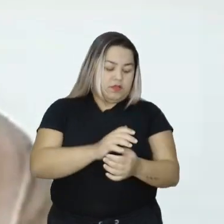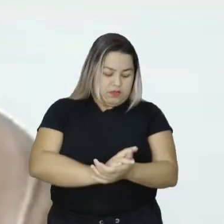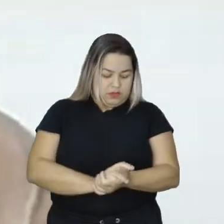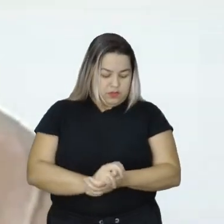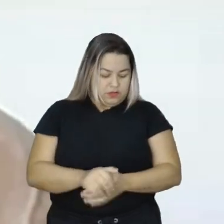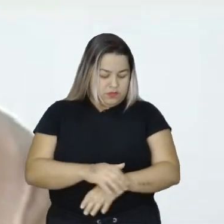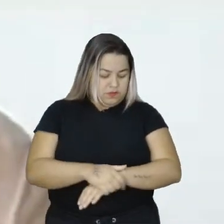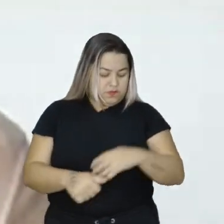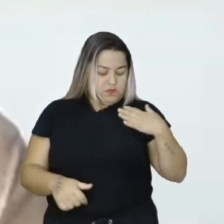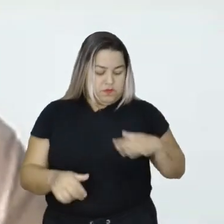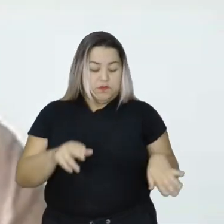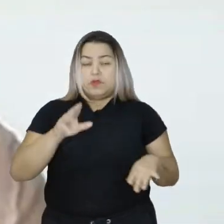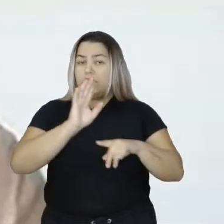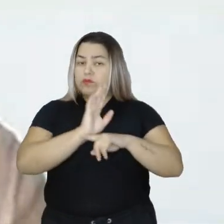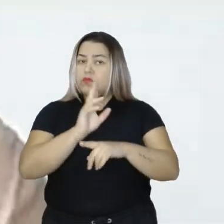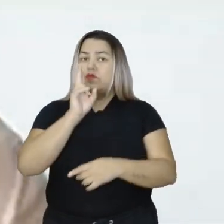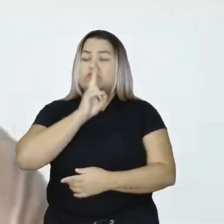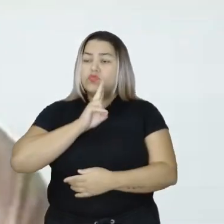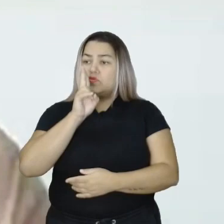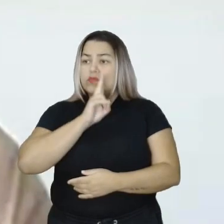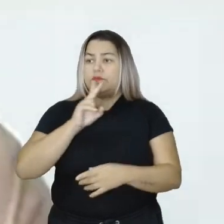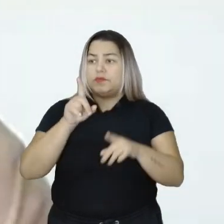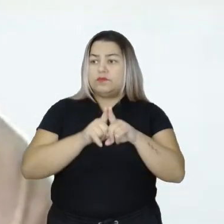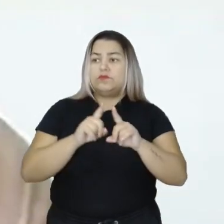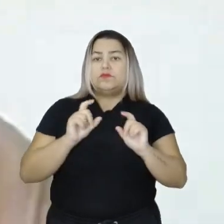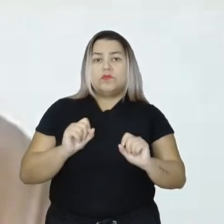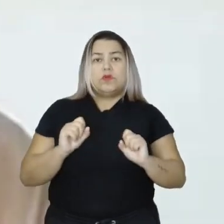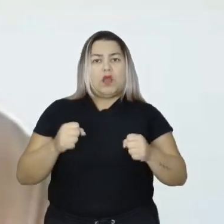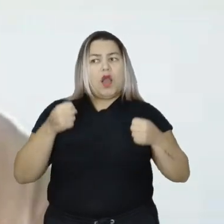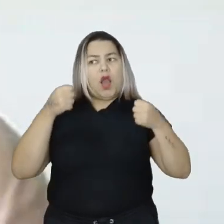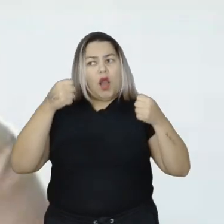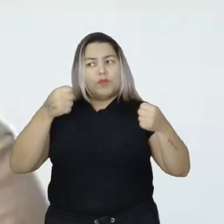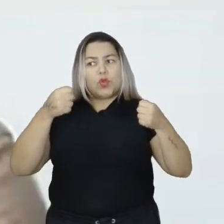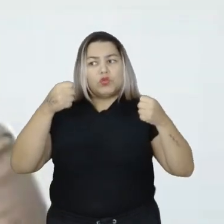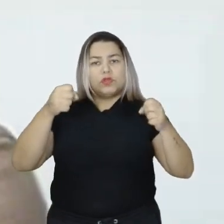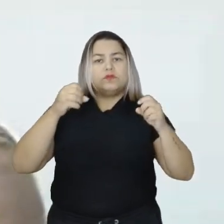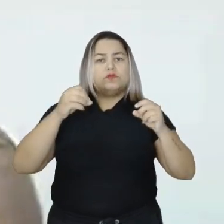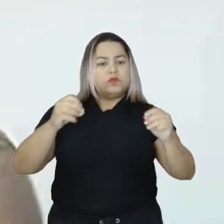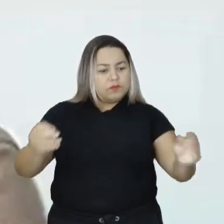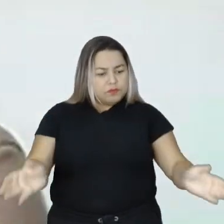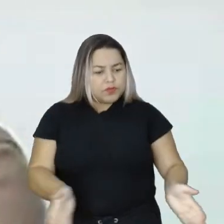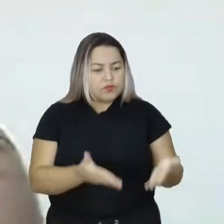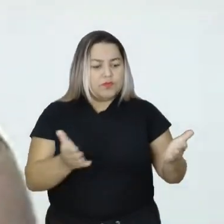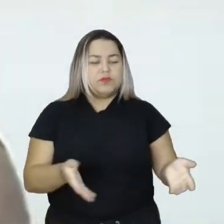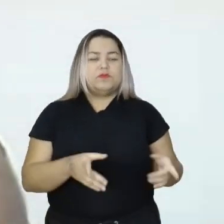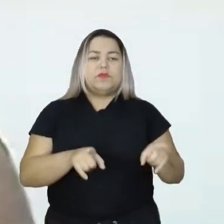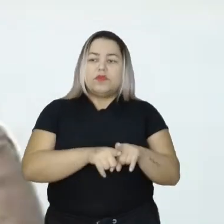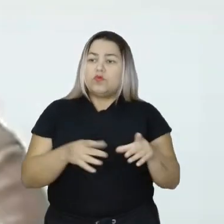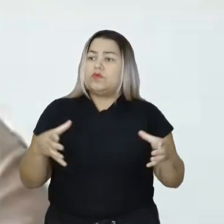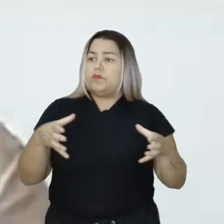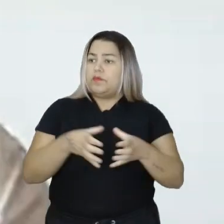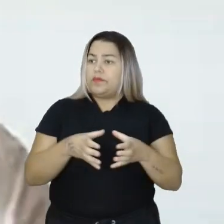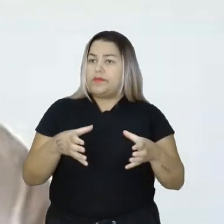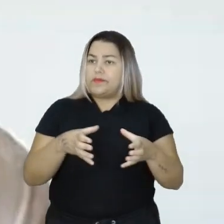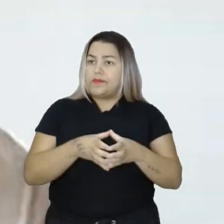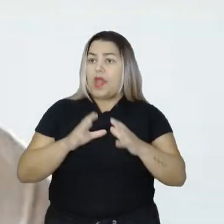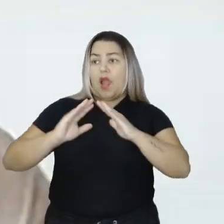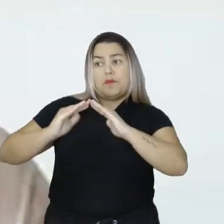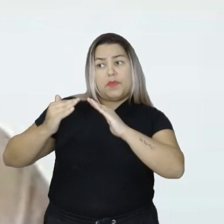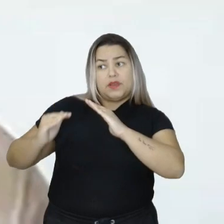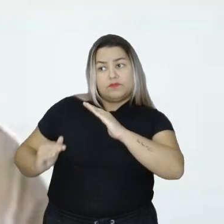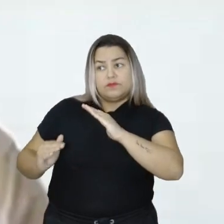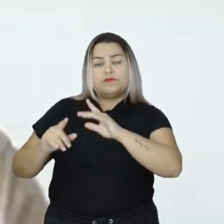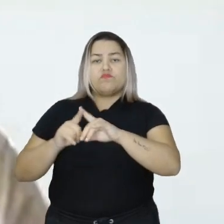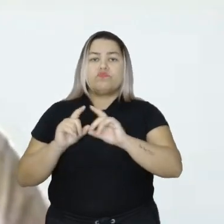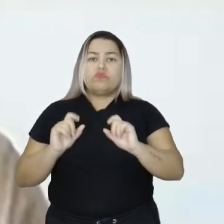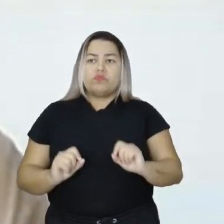pelo auxílio emergencial, naqueles grandes protestos que nós promovemos. Então, é com esses grupos lá na periferia, né, lá